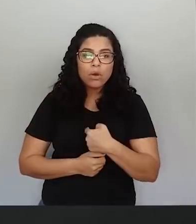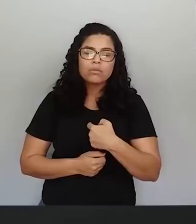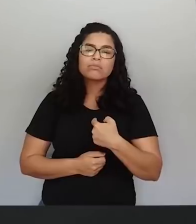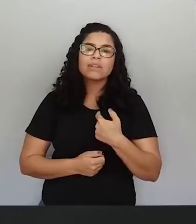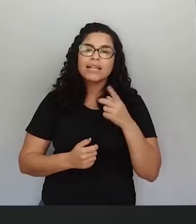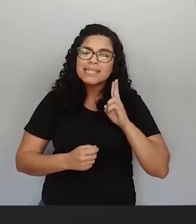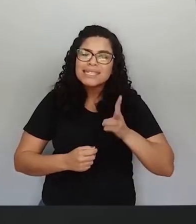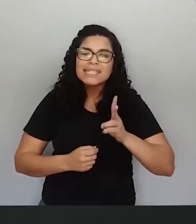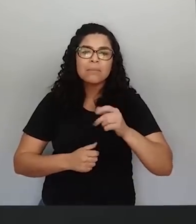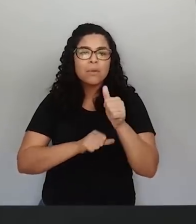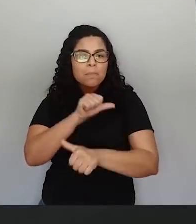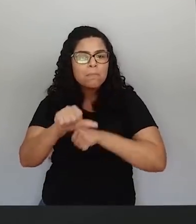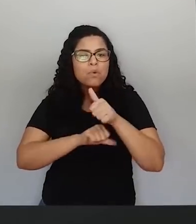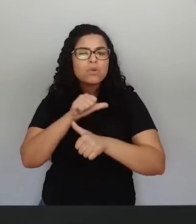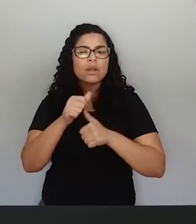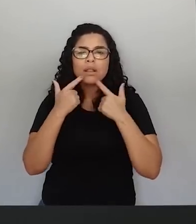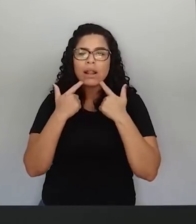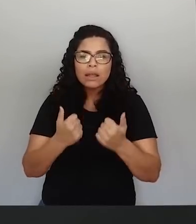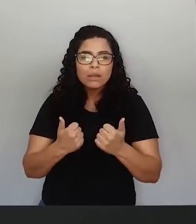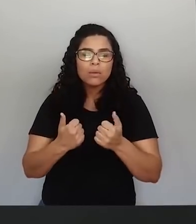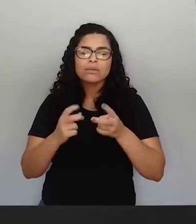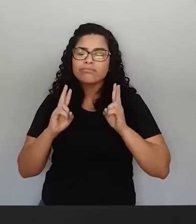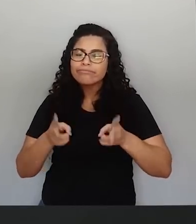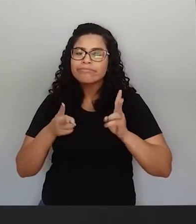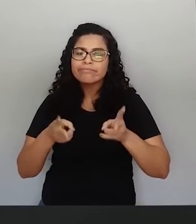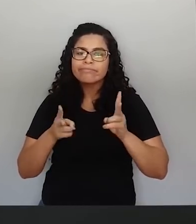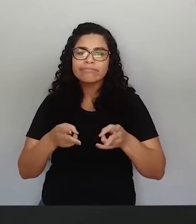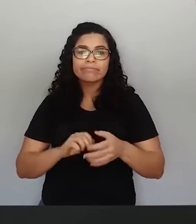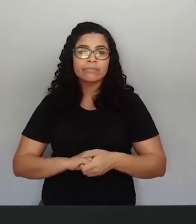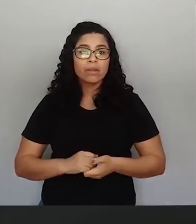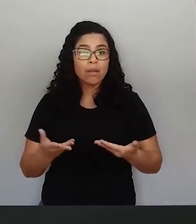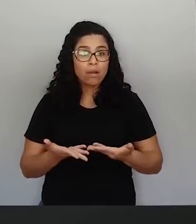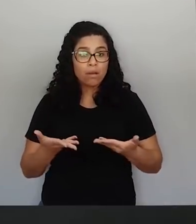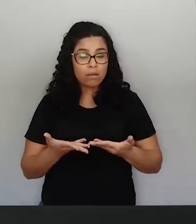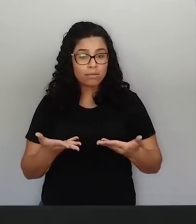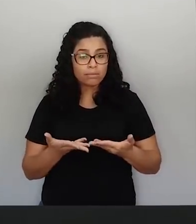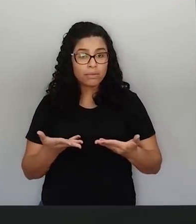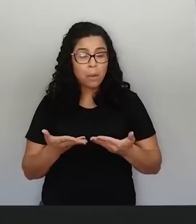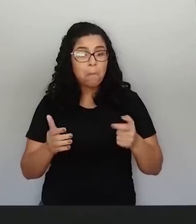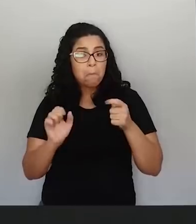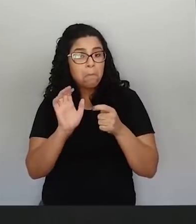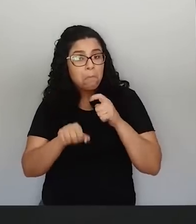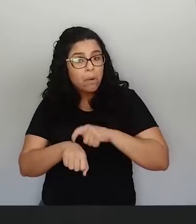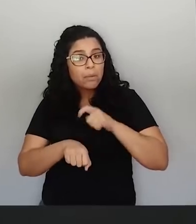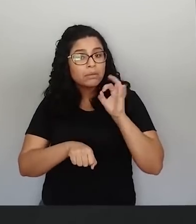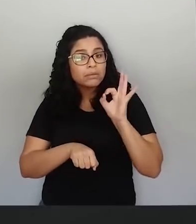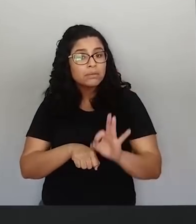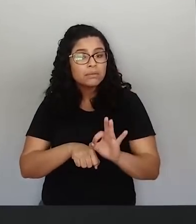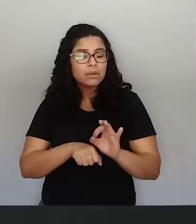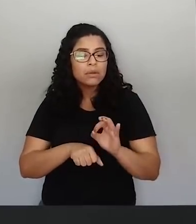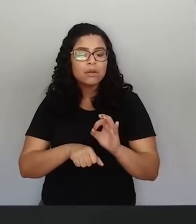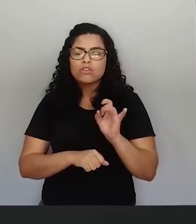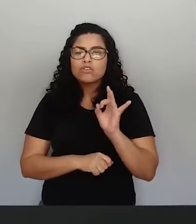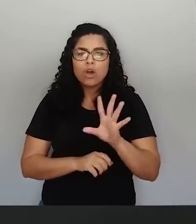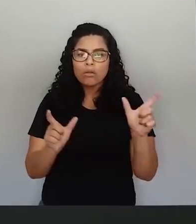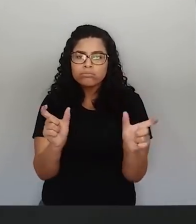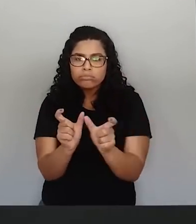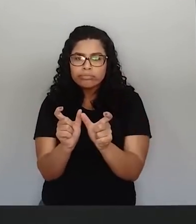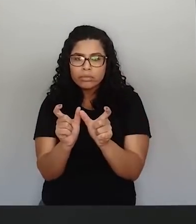que se trata da mesma coisa são os processos de sigla, abreviação e abreviatura. Vamos aprender a distinção desses três?